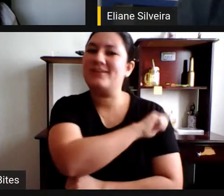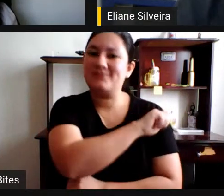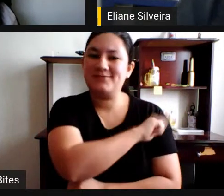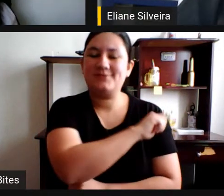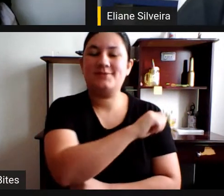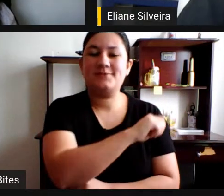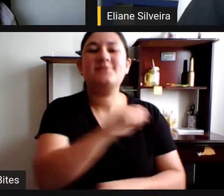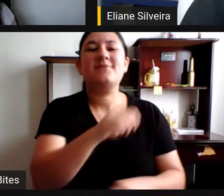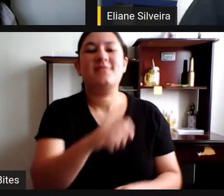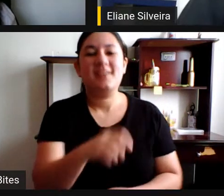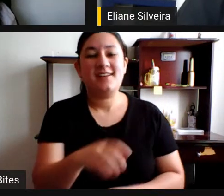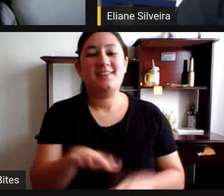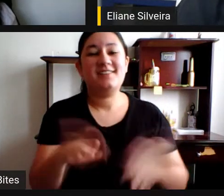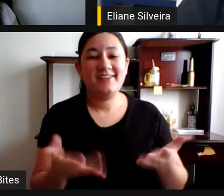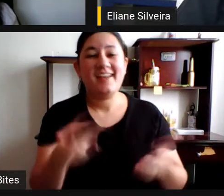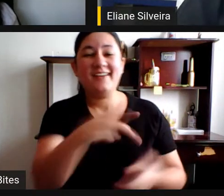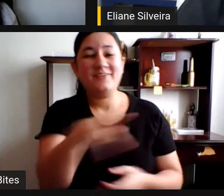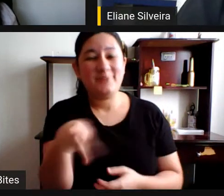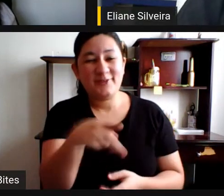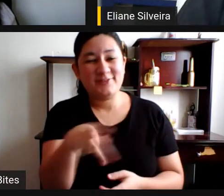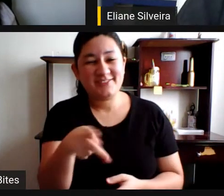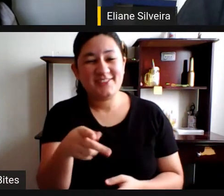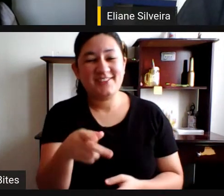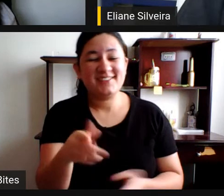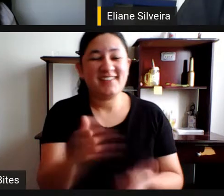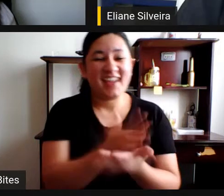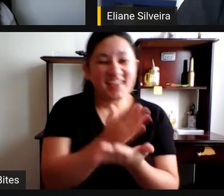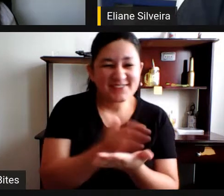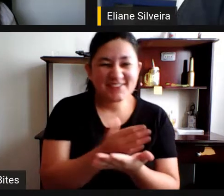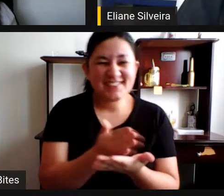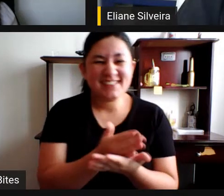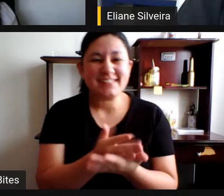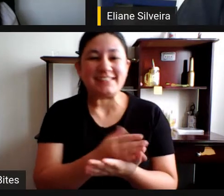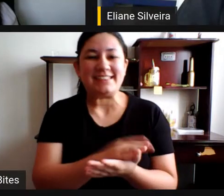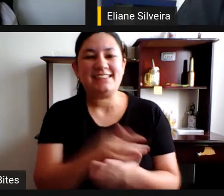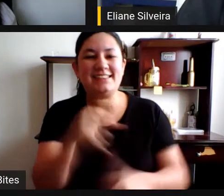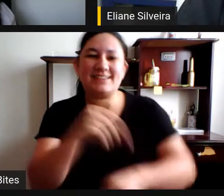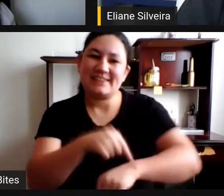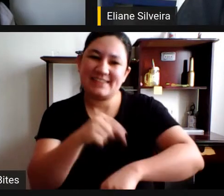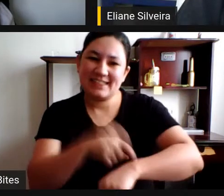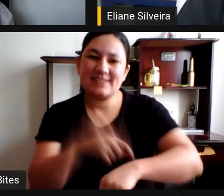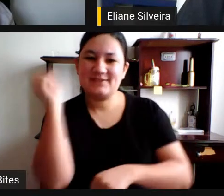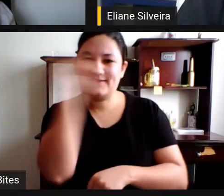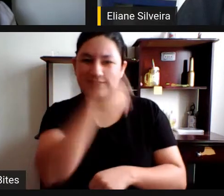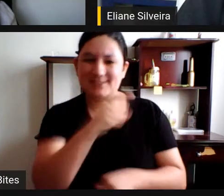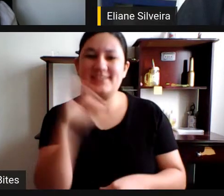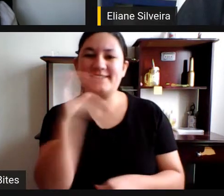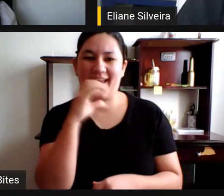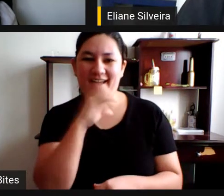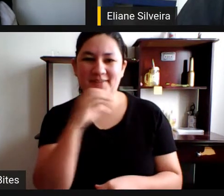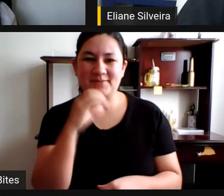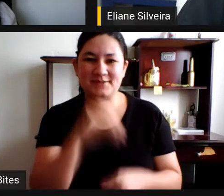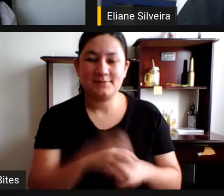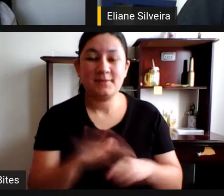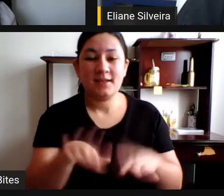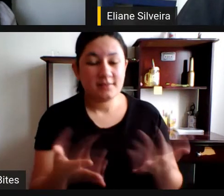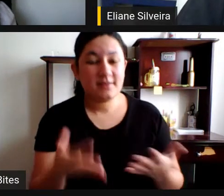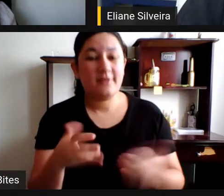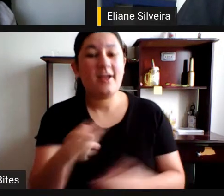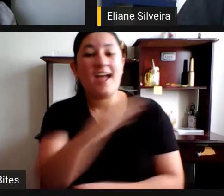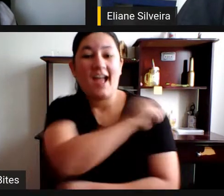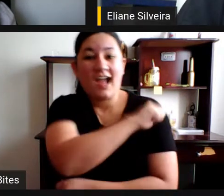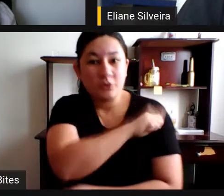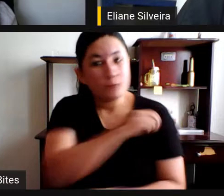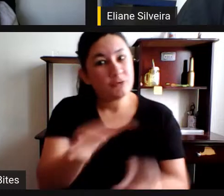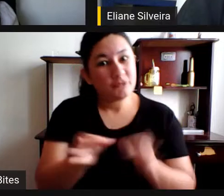acorrentados no seu tempo, de uma certa maneira. Então, quando vem um evento organizado pelos alunos, vem uma grande renovação, também no